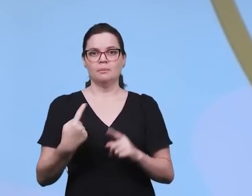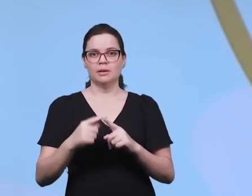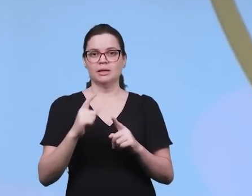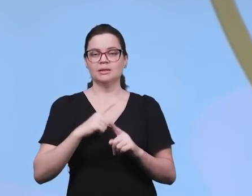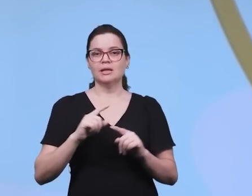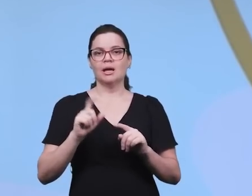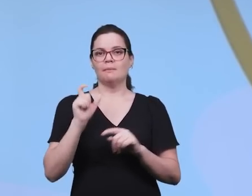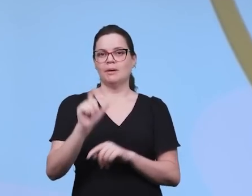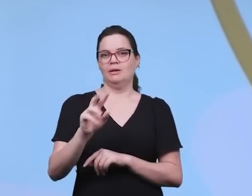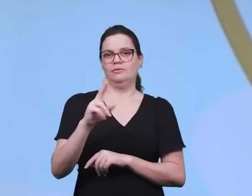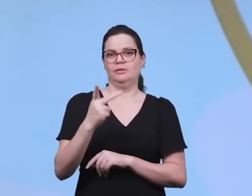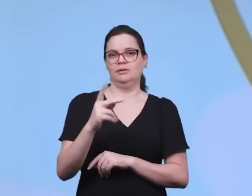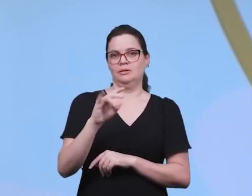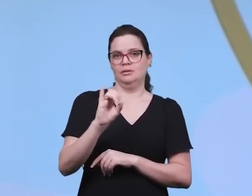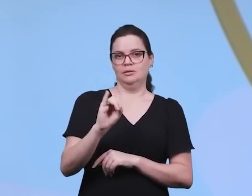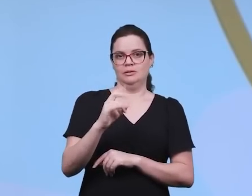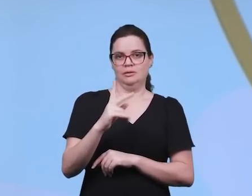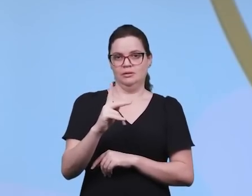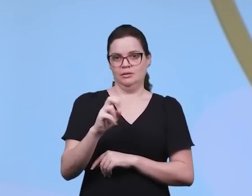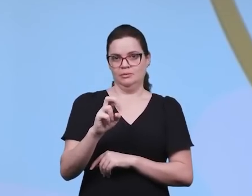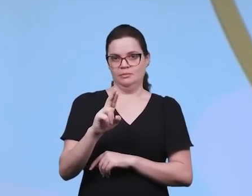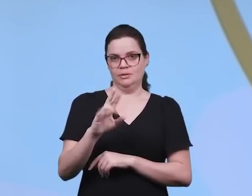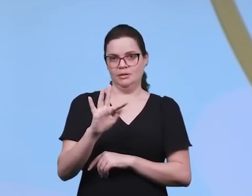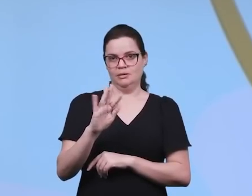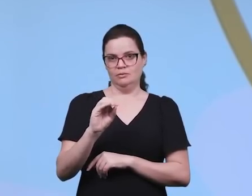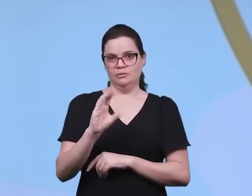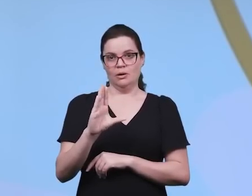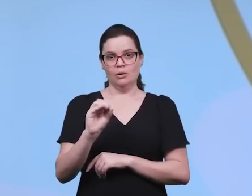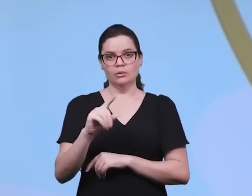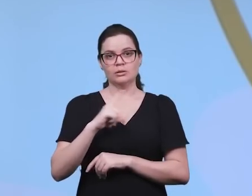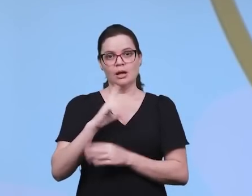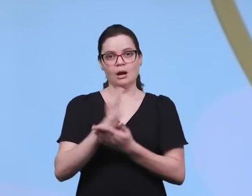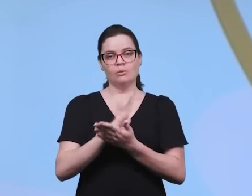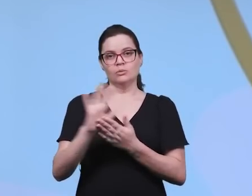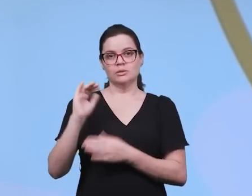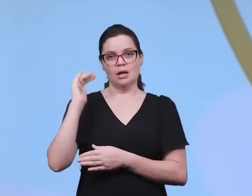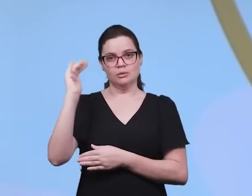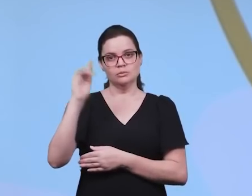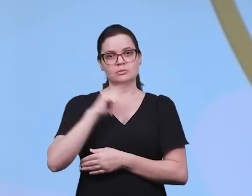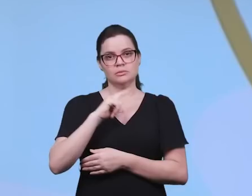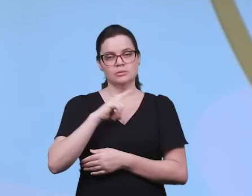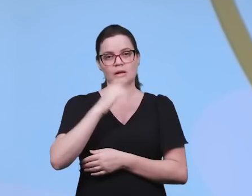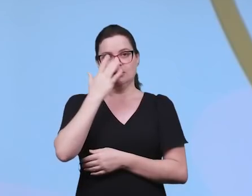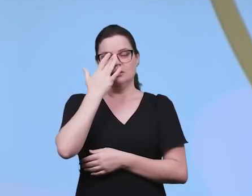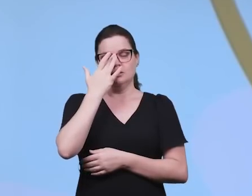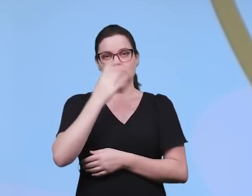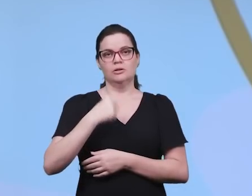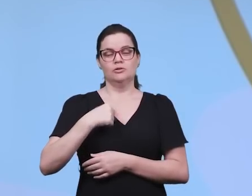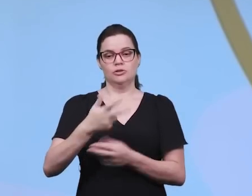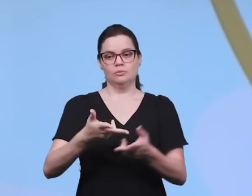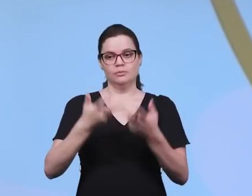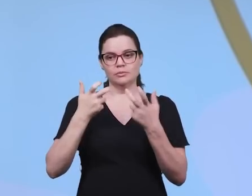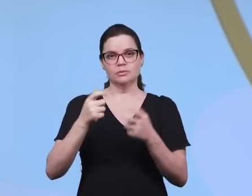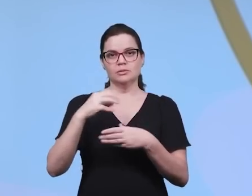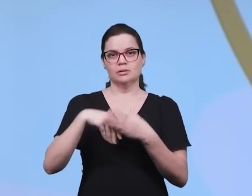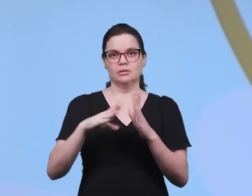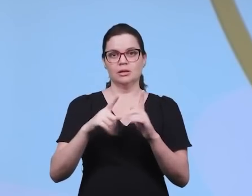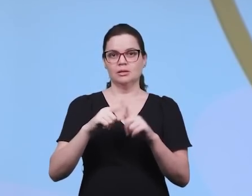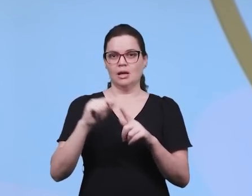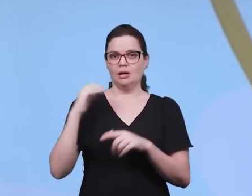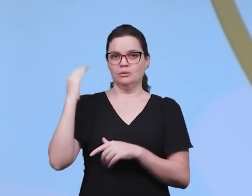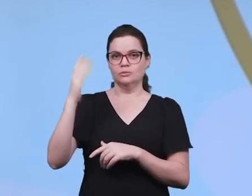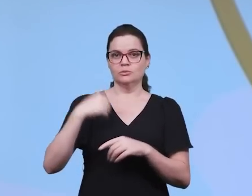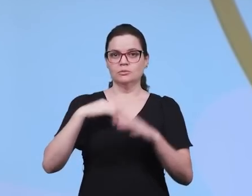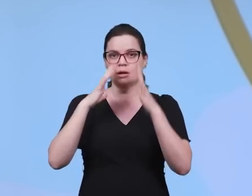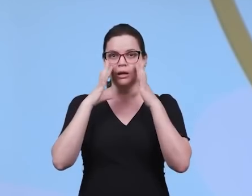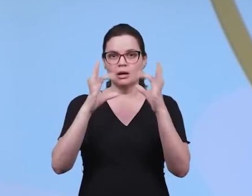hiperfoco, inclusive no adulto. Né? Alguns adultos, inclusive, têm, nas nossas igrejas, eu tive a oportunidade de ver, alguns adultos com hiperfoco,